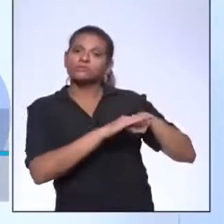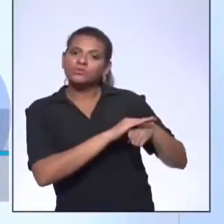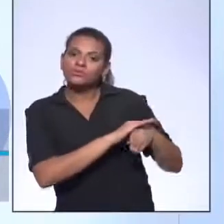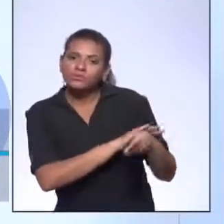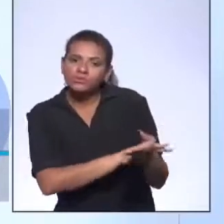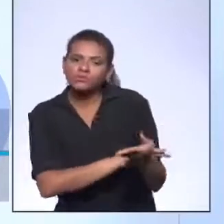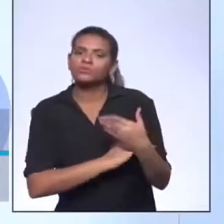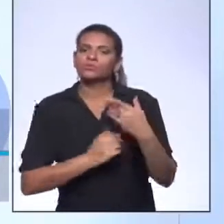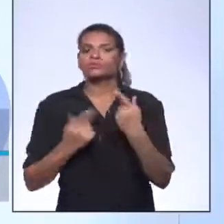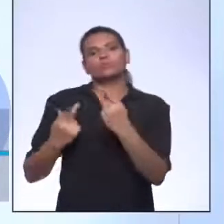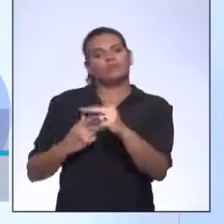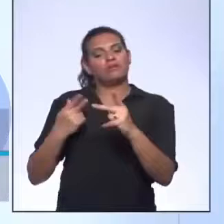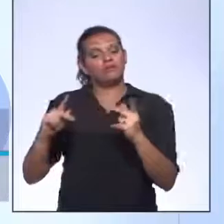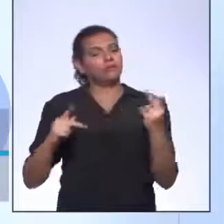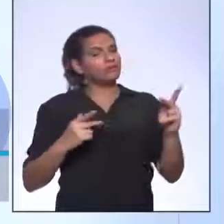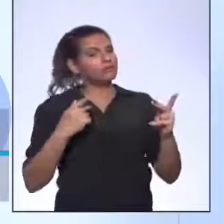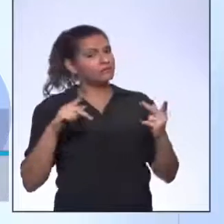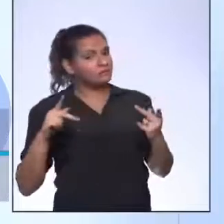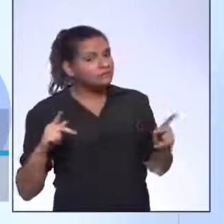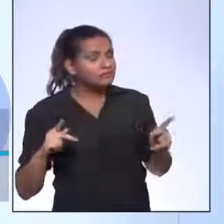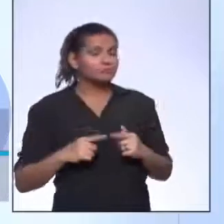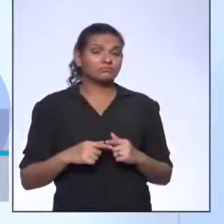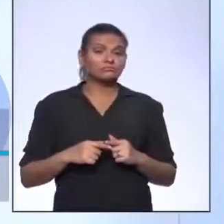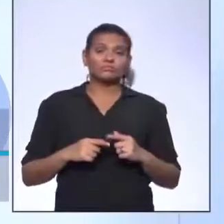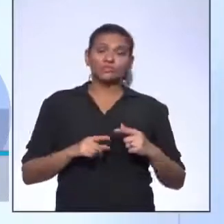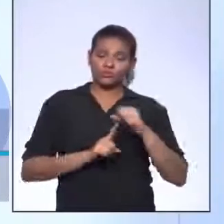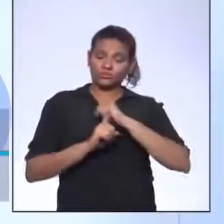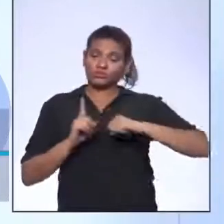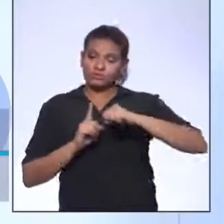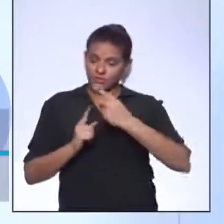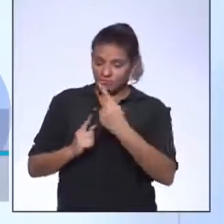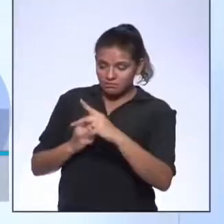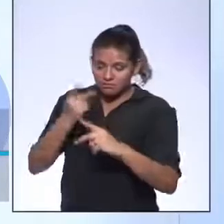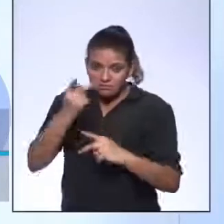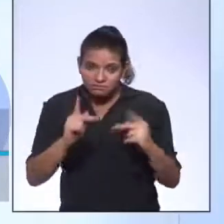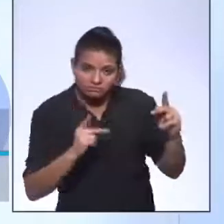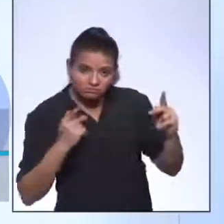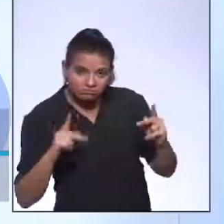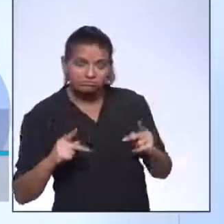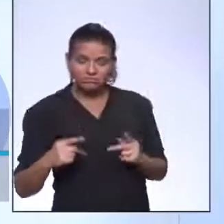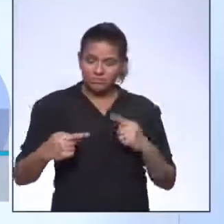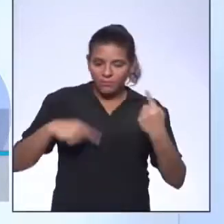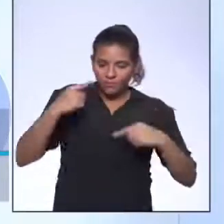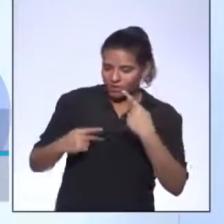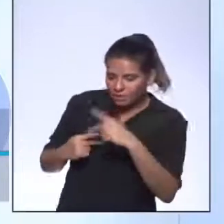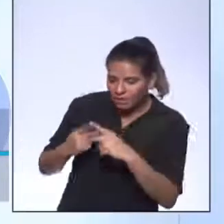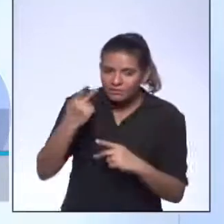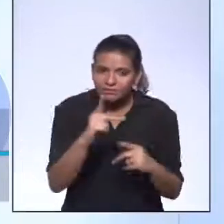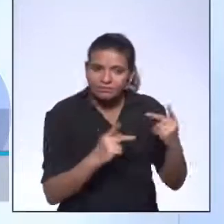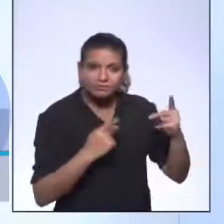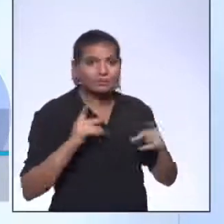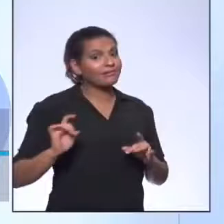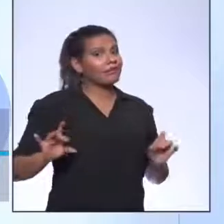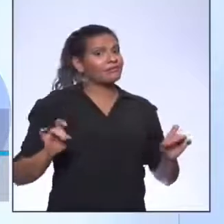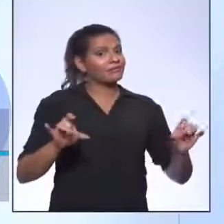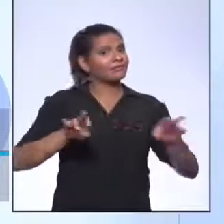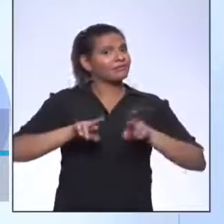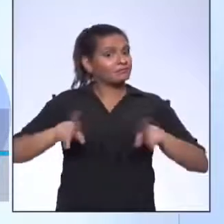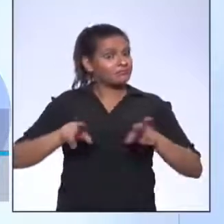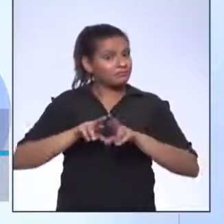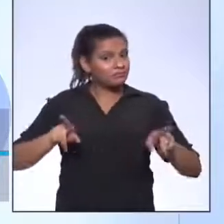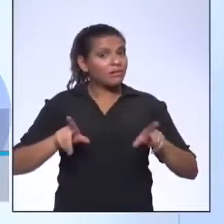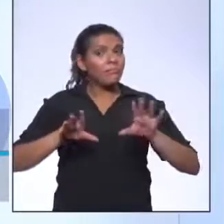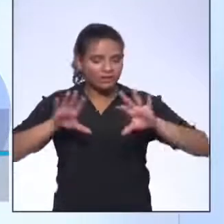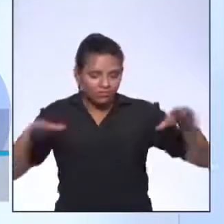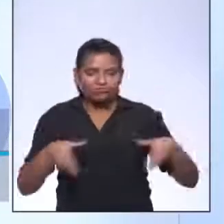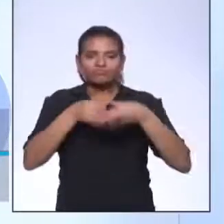organização social, uma organização política. São diferentes, mas todas elas juntas formam